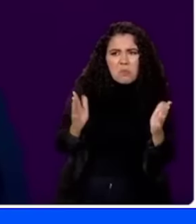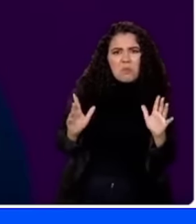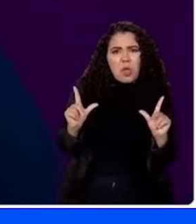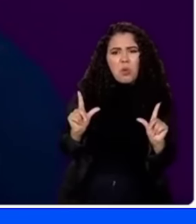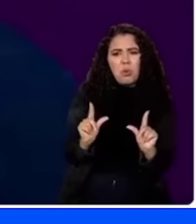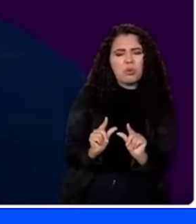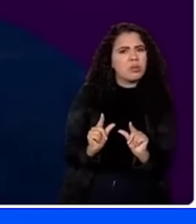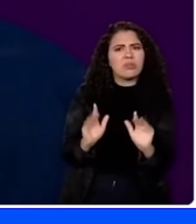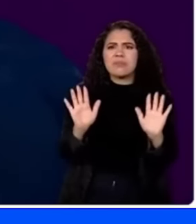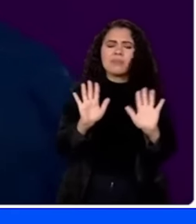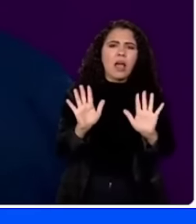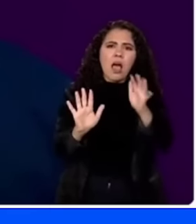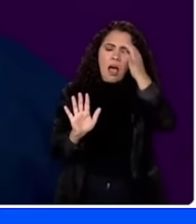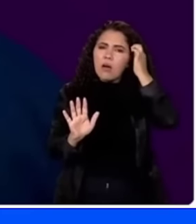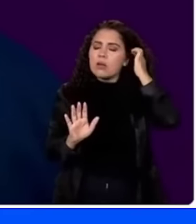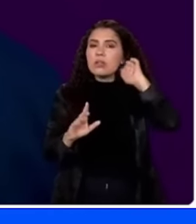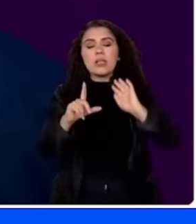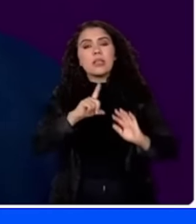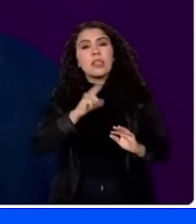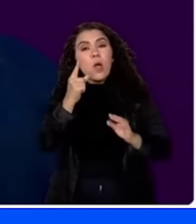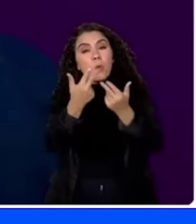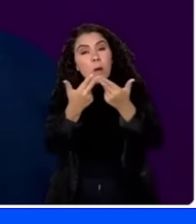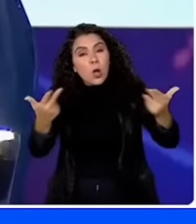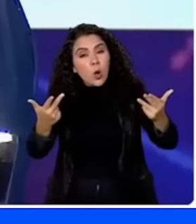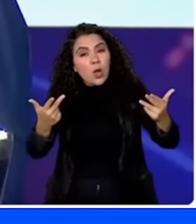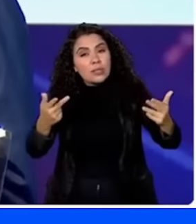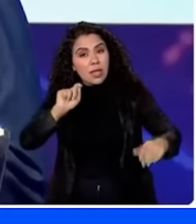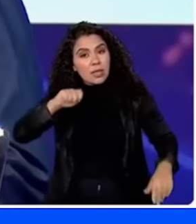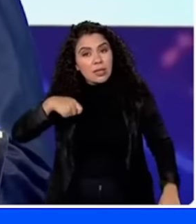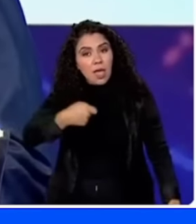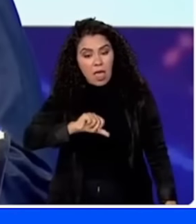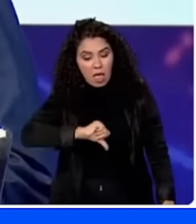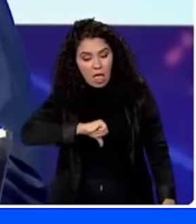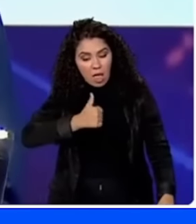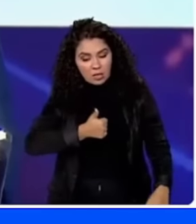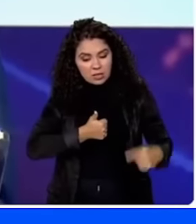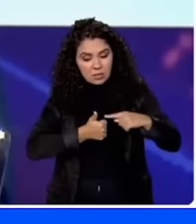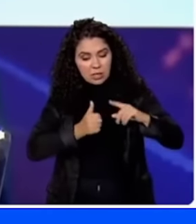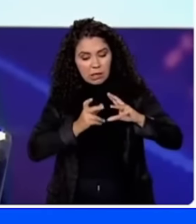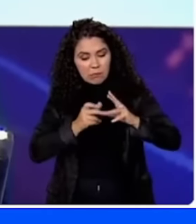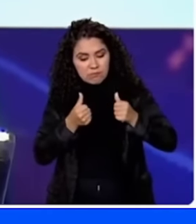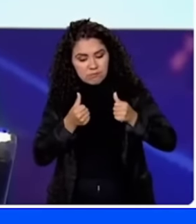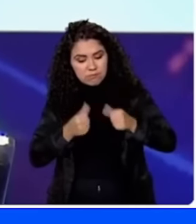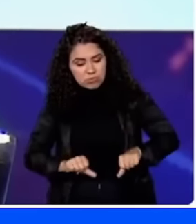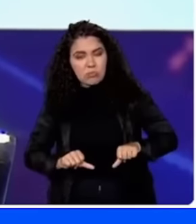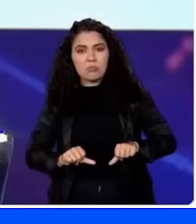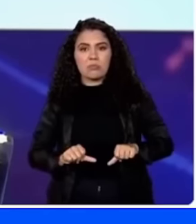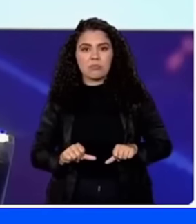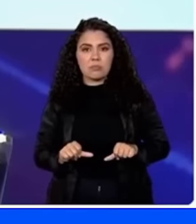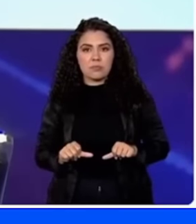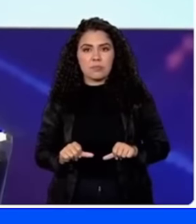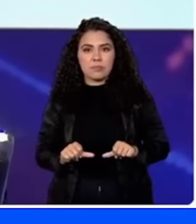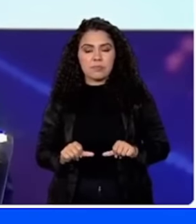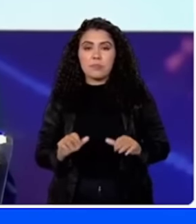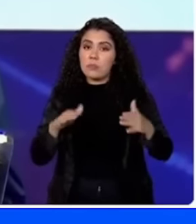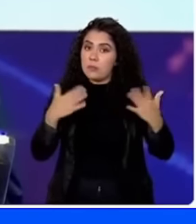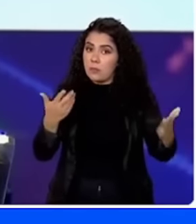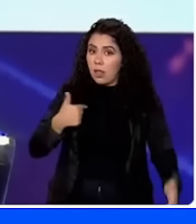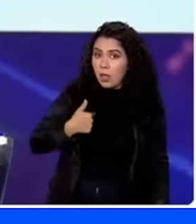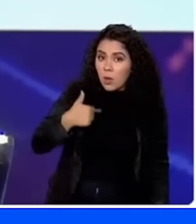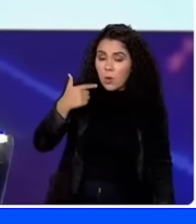É porque tem uma coisa chamada autoestima, que muitas vezes ela é quebrada. E eu